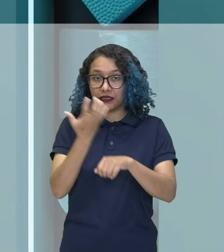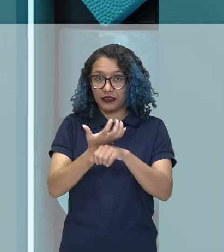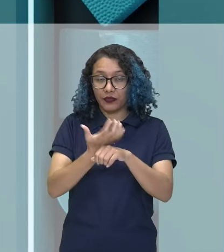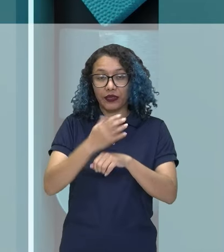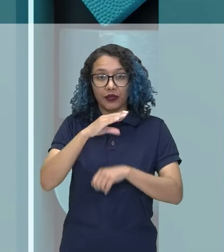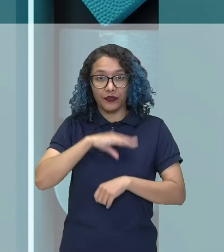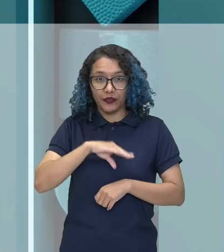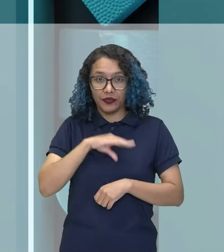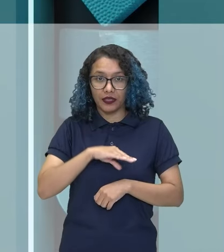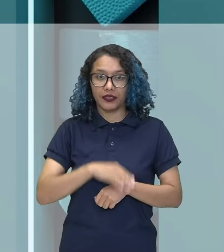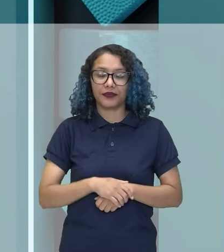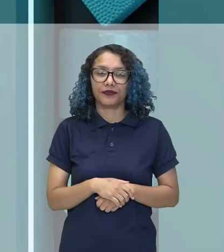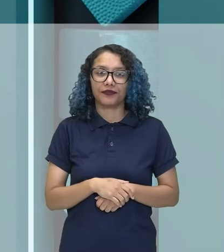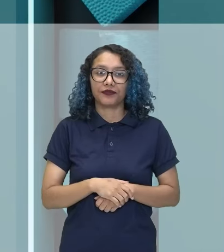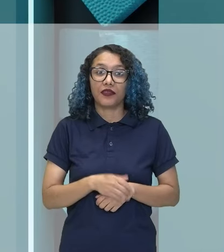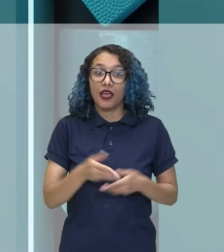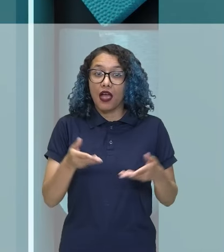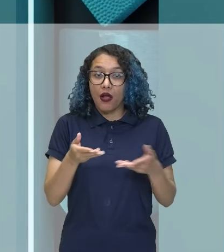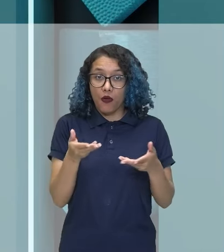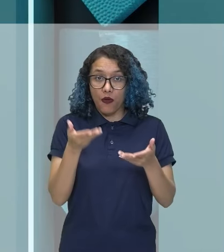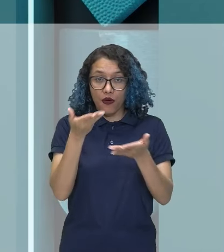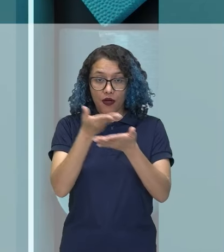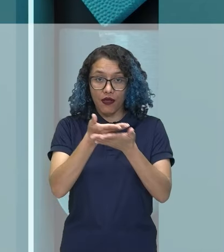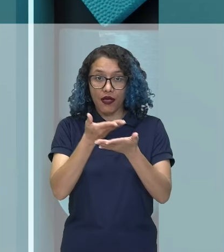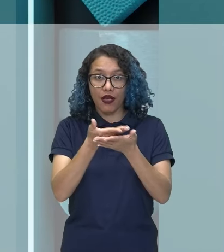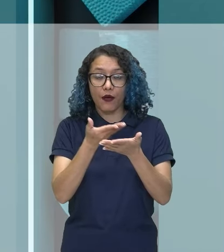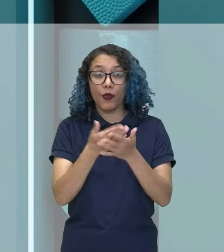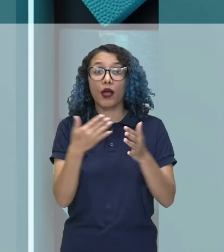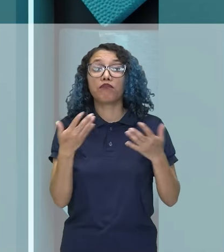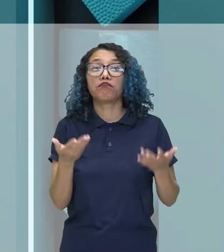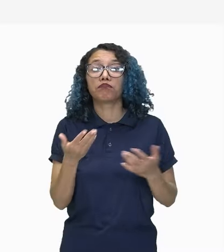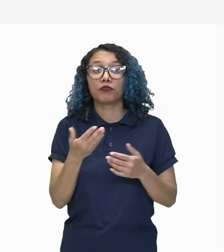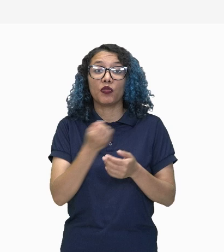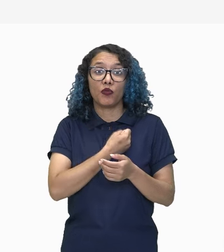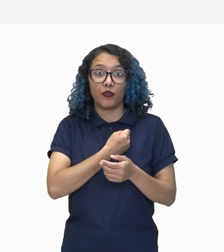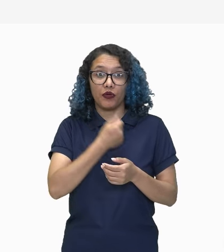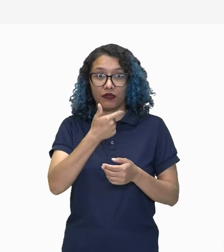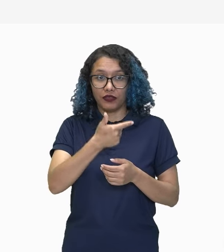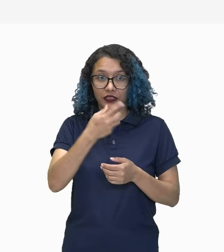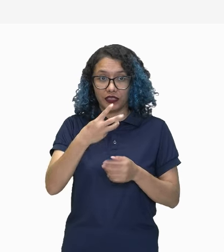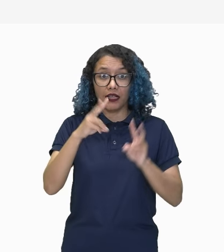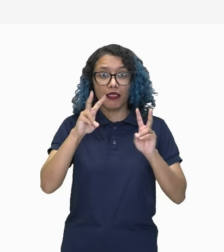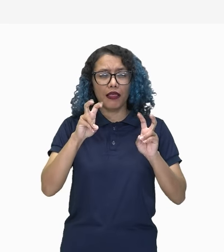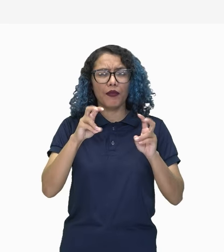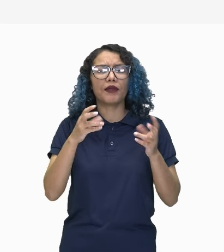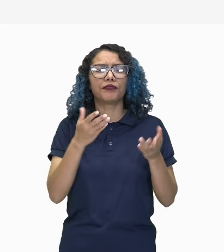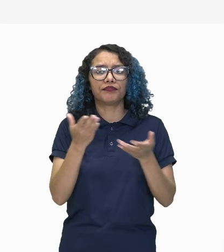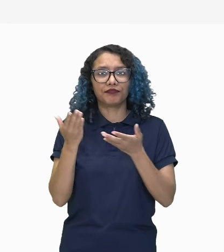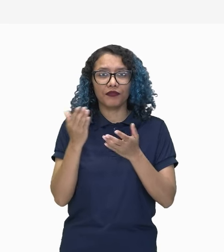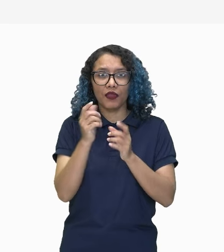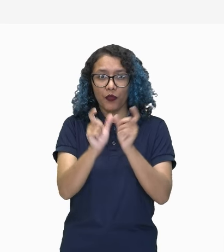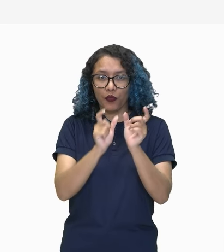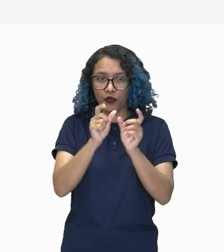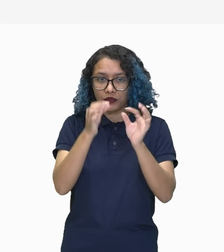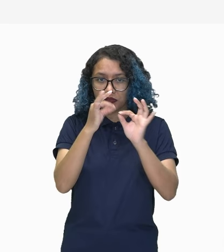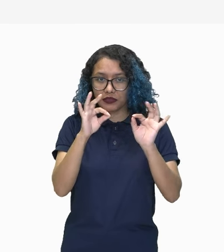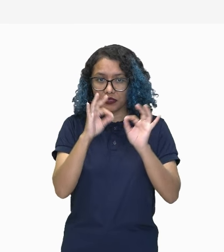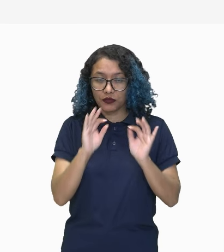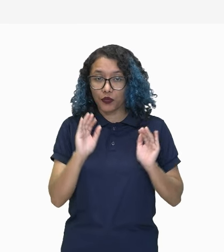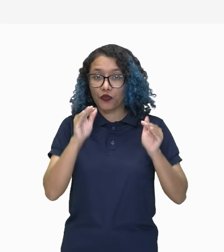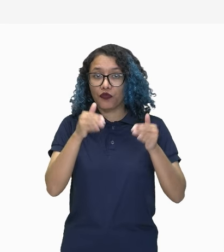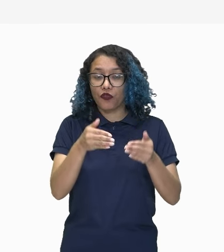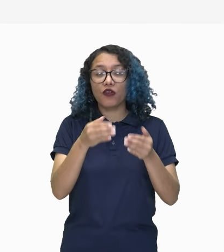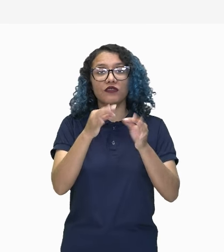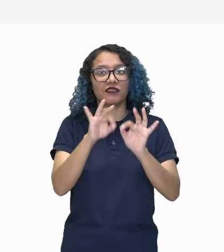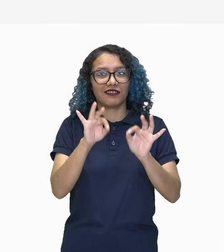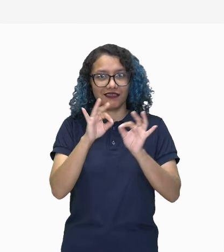língua portuguesa. Esta é a nossa aula de número 23, que tem como objeto de conhecimento morfossintaxe com